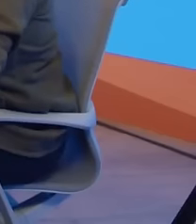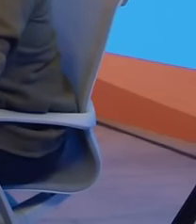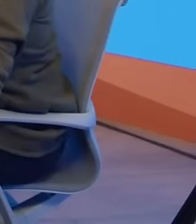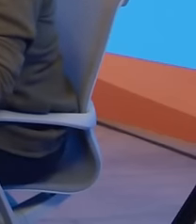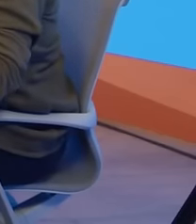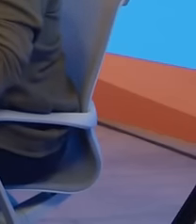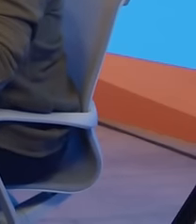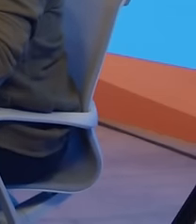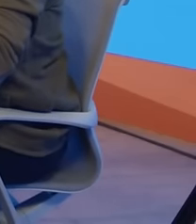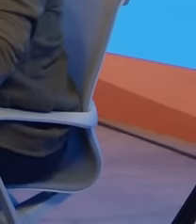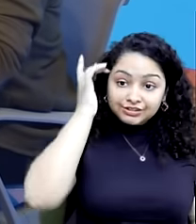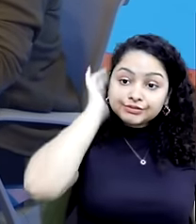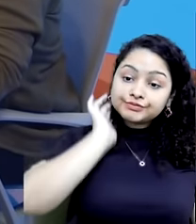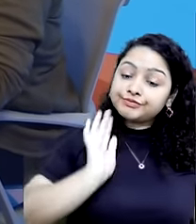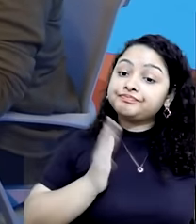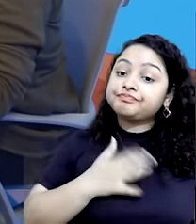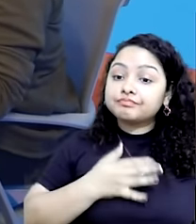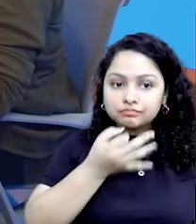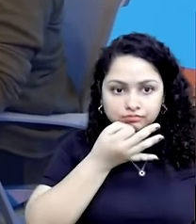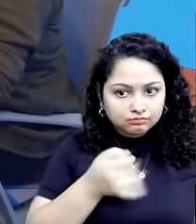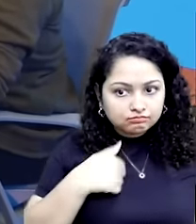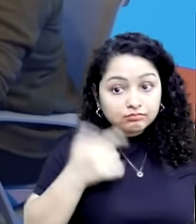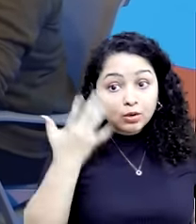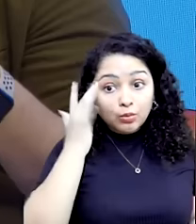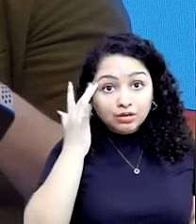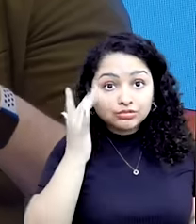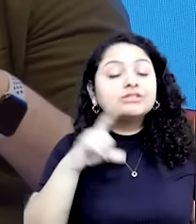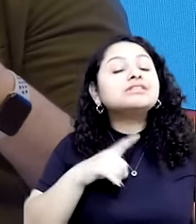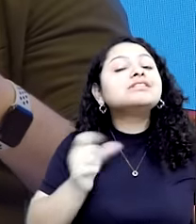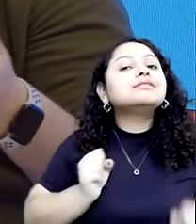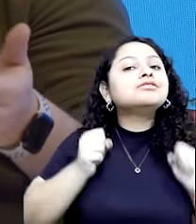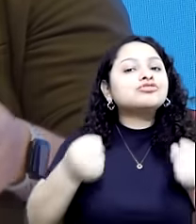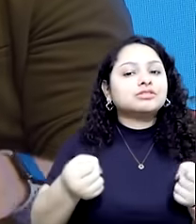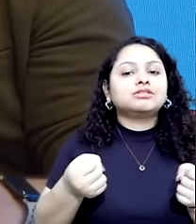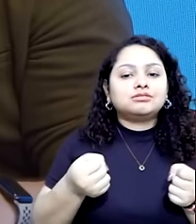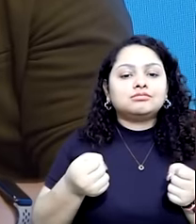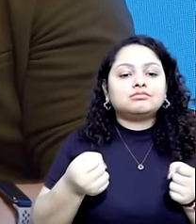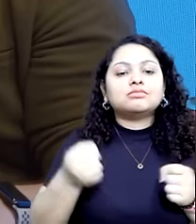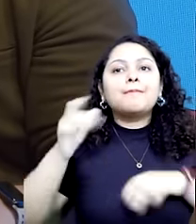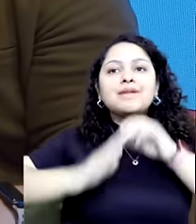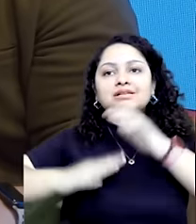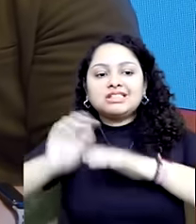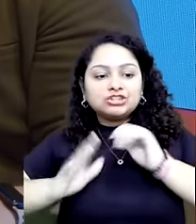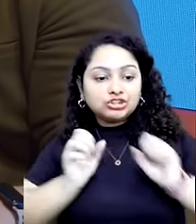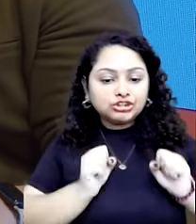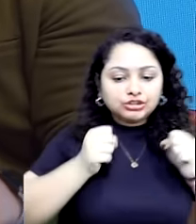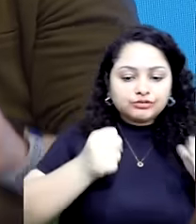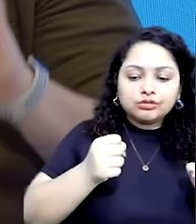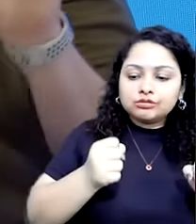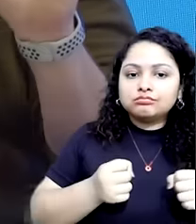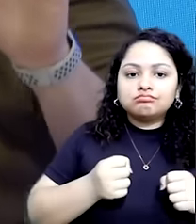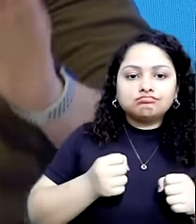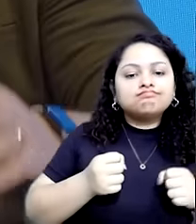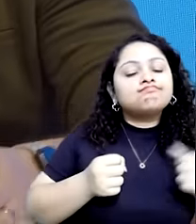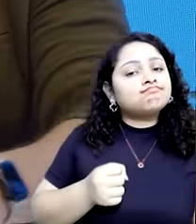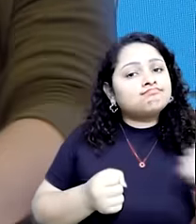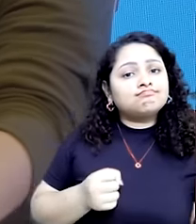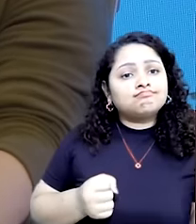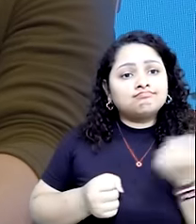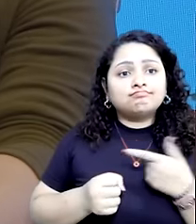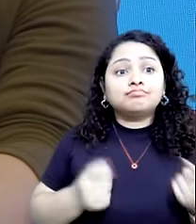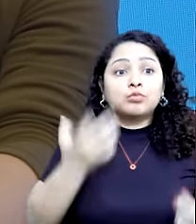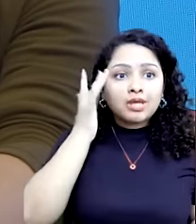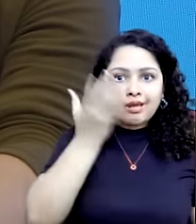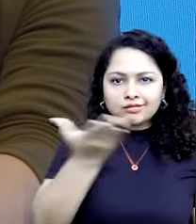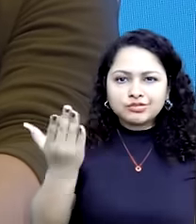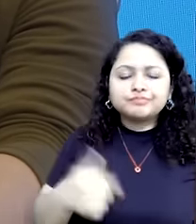o que que vocês acham eu vou falar a minha opinião eu acho que dedicação supera o talento né então que que vocês acham porque